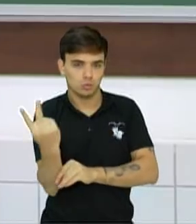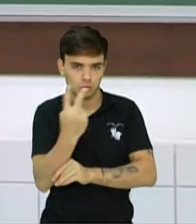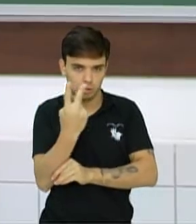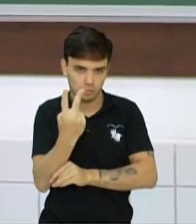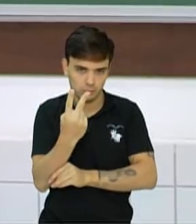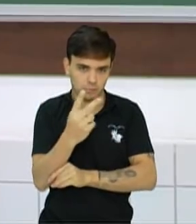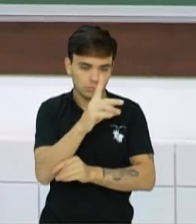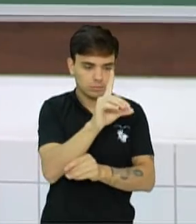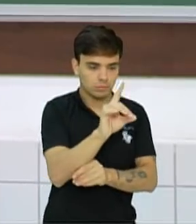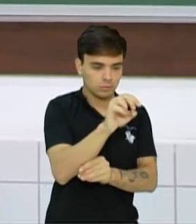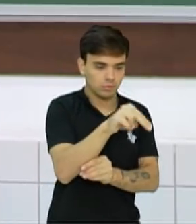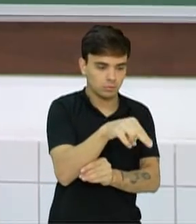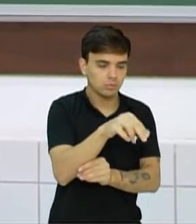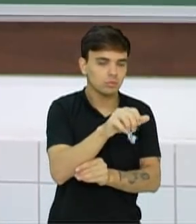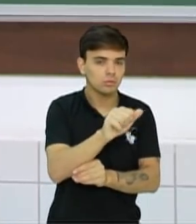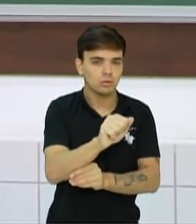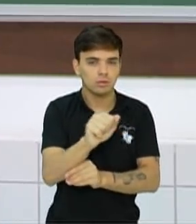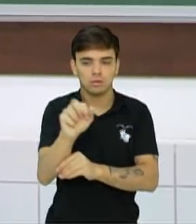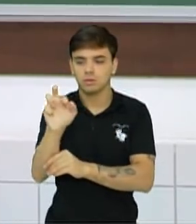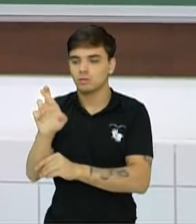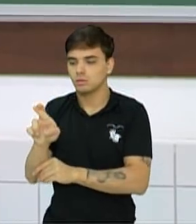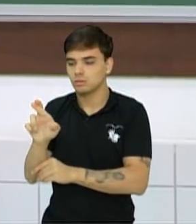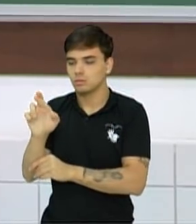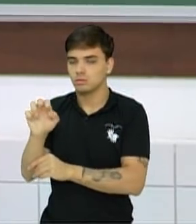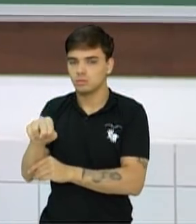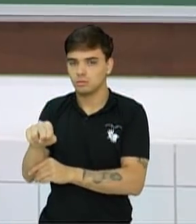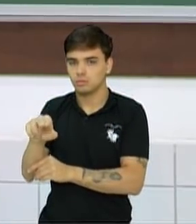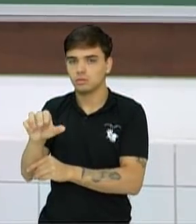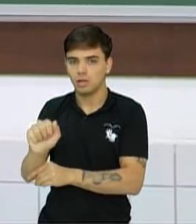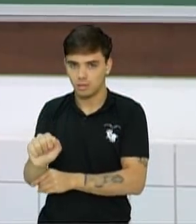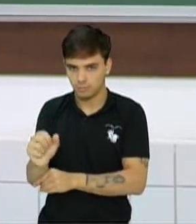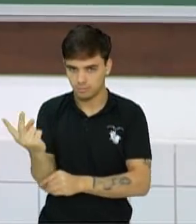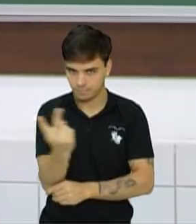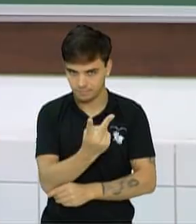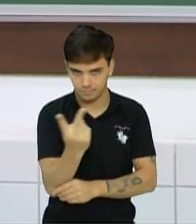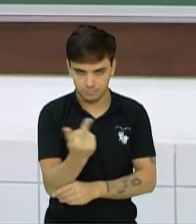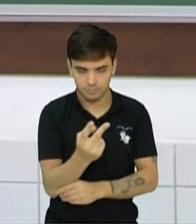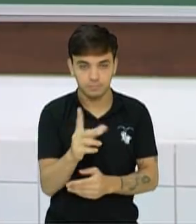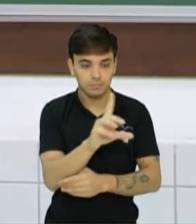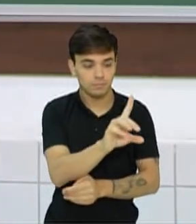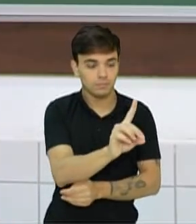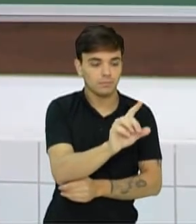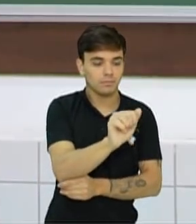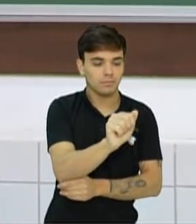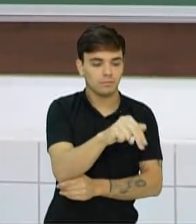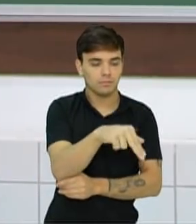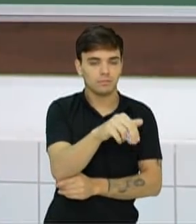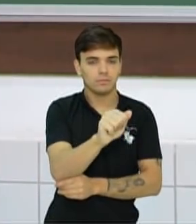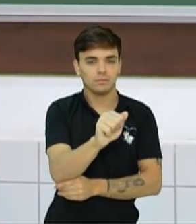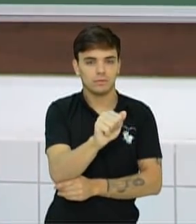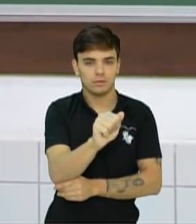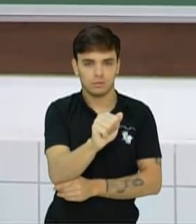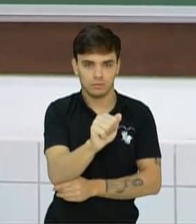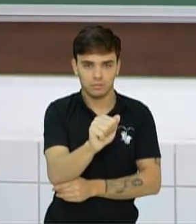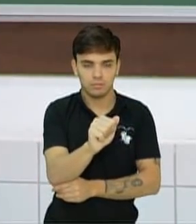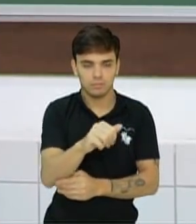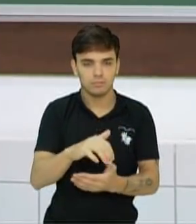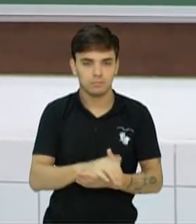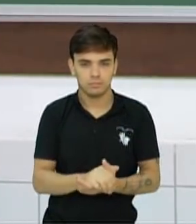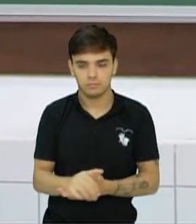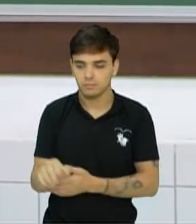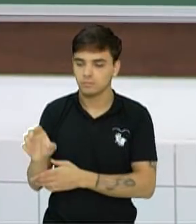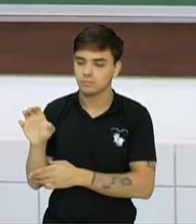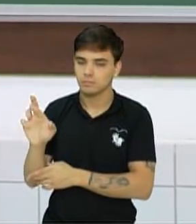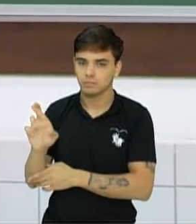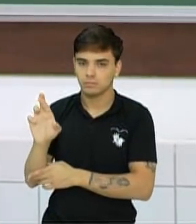o DNA e o RNA, ou seja, o DNA, ácido desoxirribonucleico, e